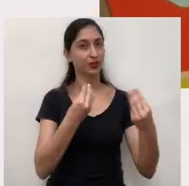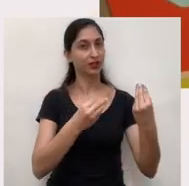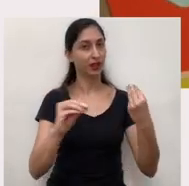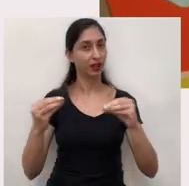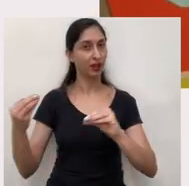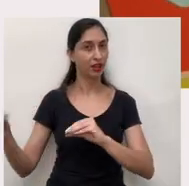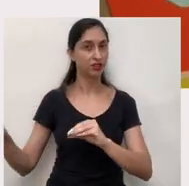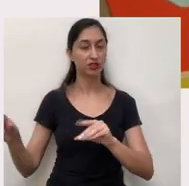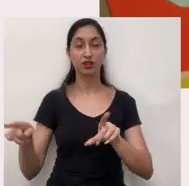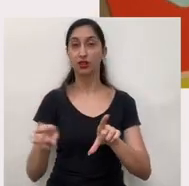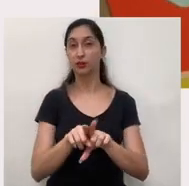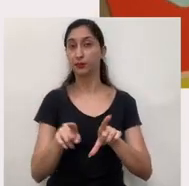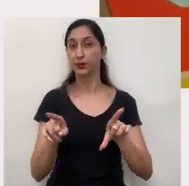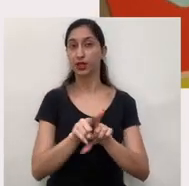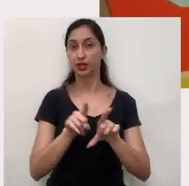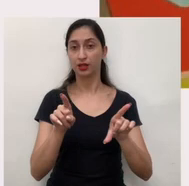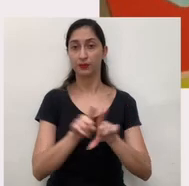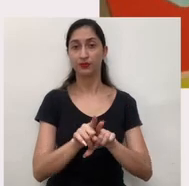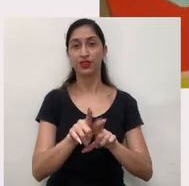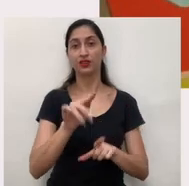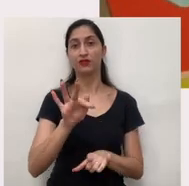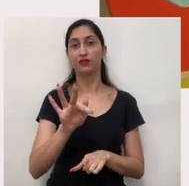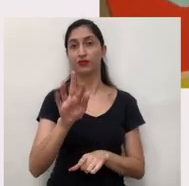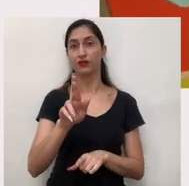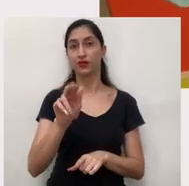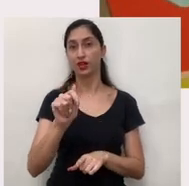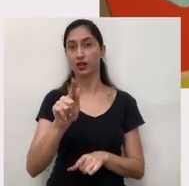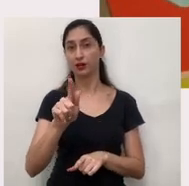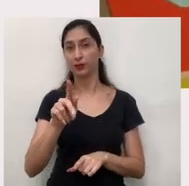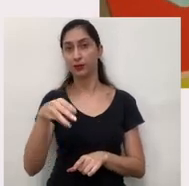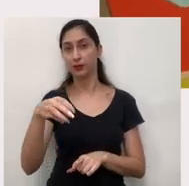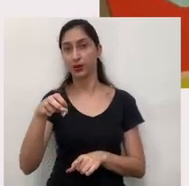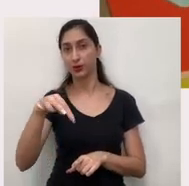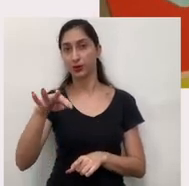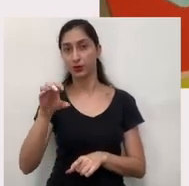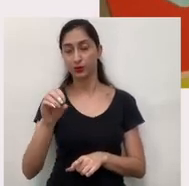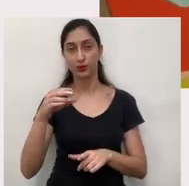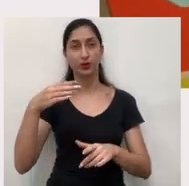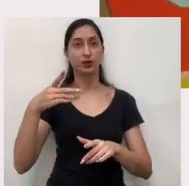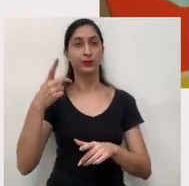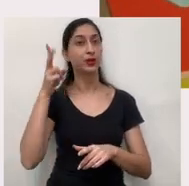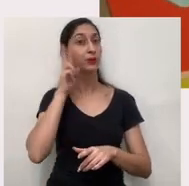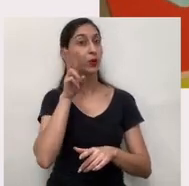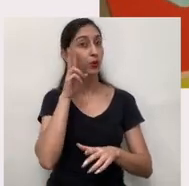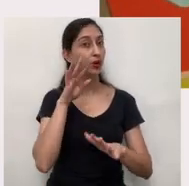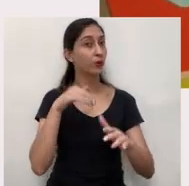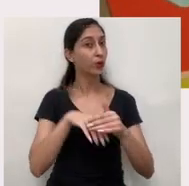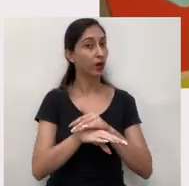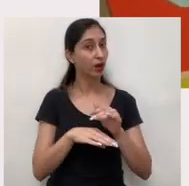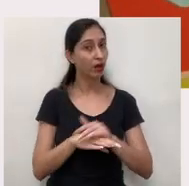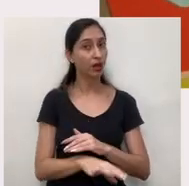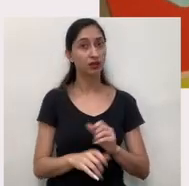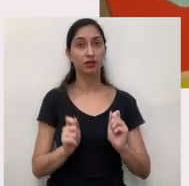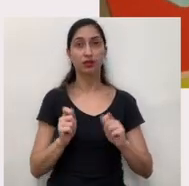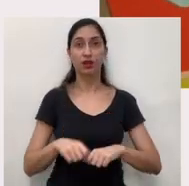de um fragmento que guarda a memória e que pode ser manipulado, pode